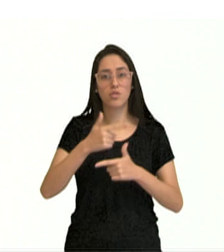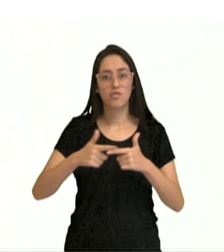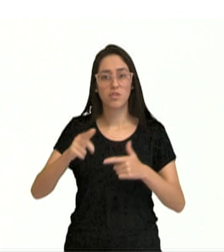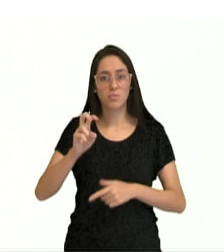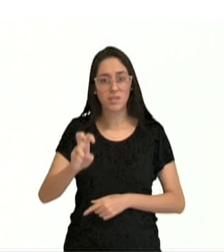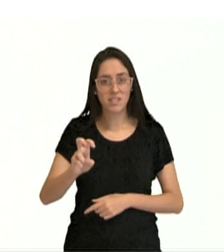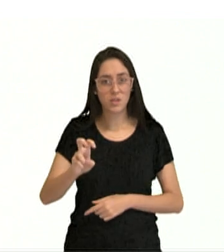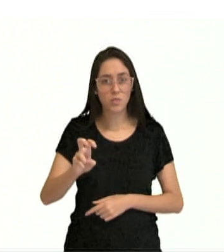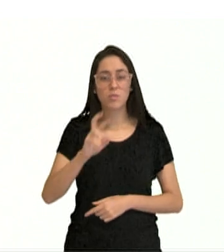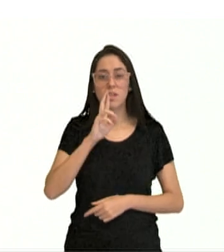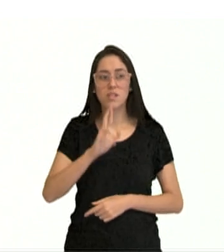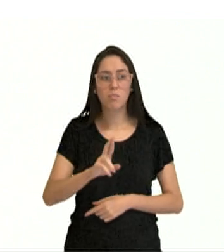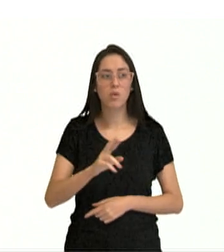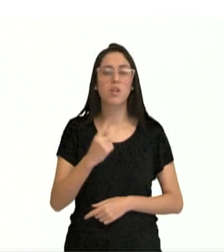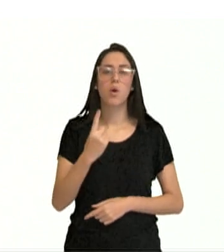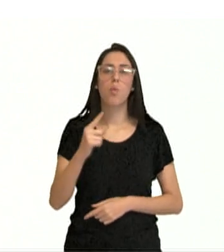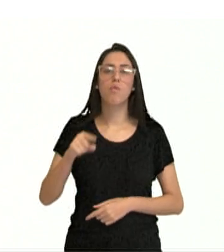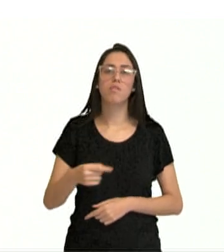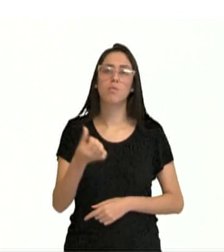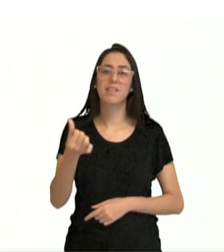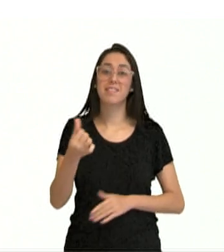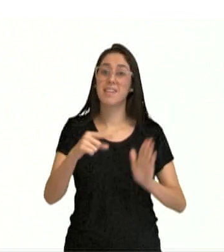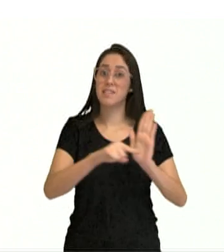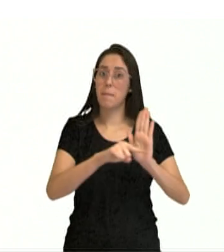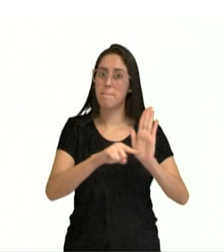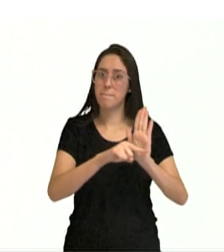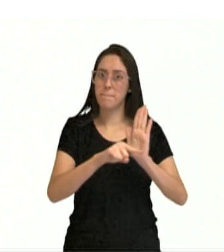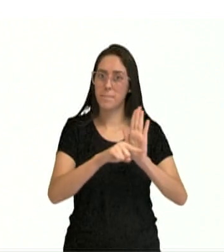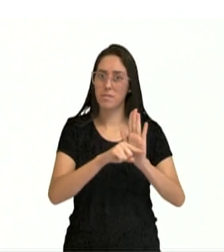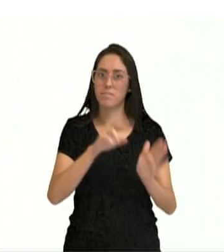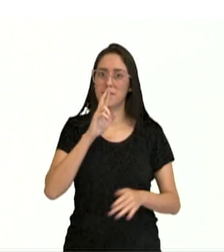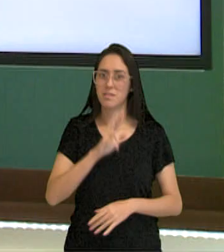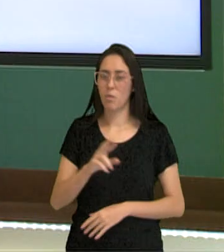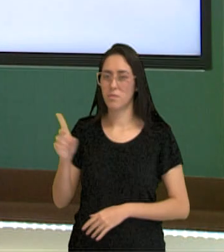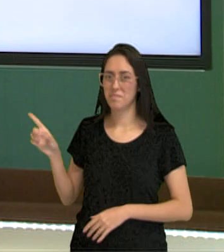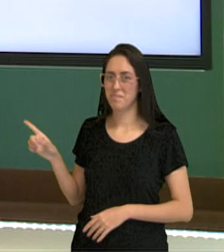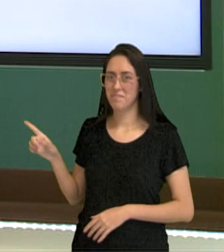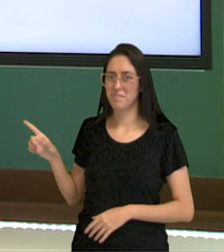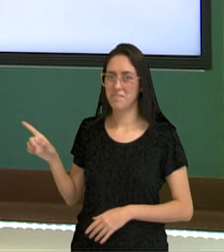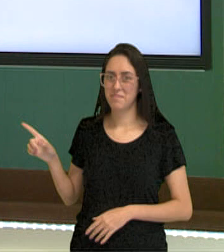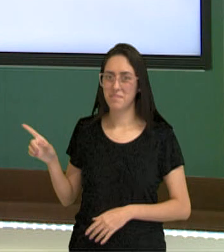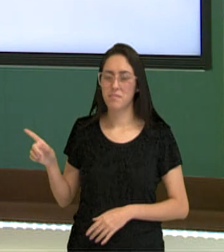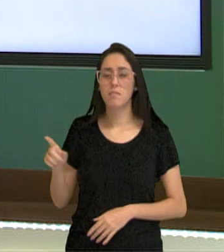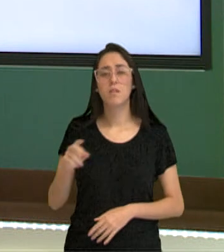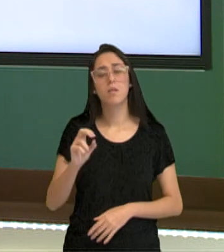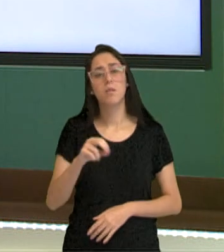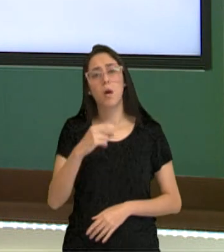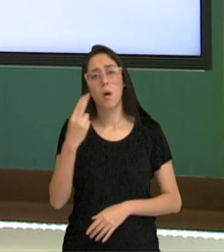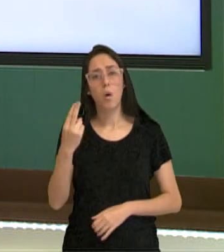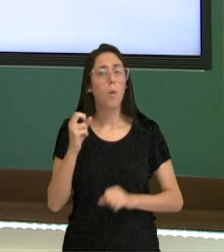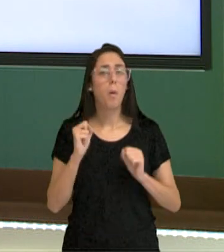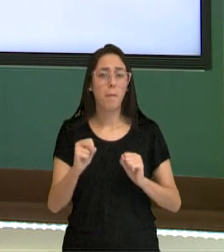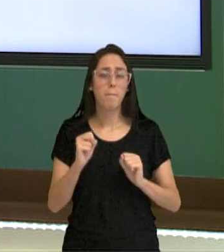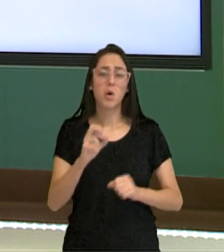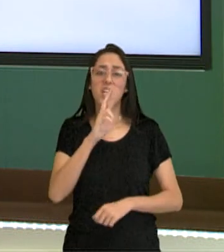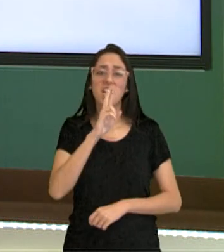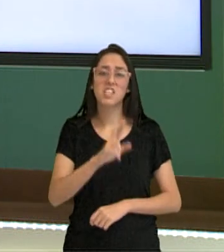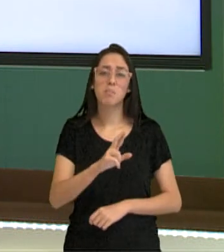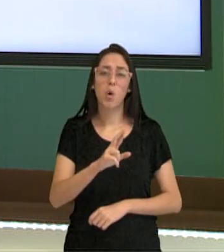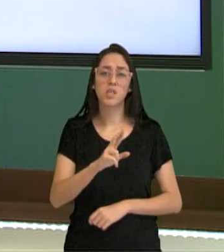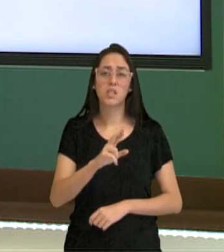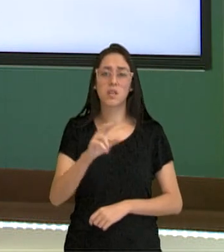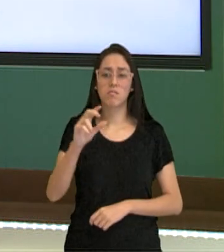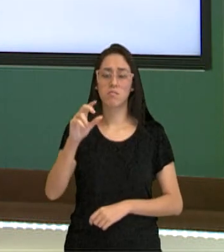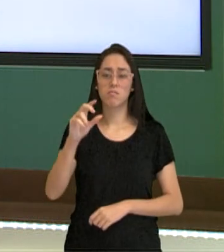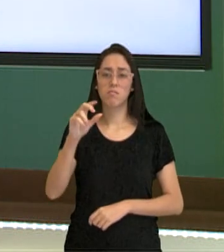1,6. Negativo. Então, a solução, menos 1,6. Você também poderia ter deixado a resposta como fração, né?